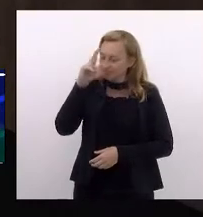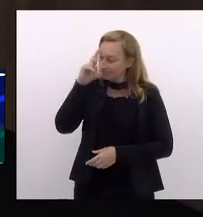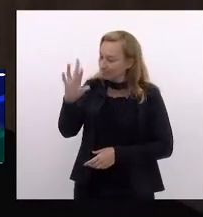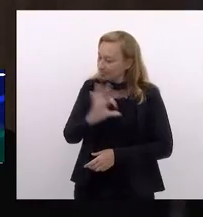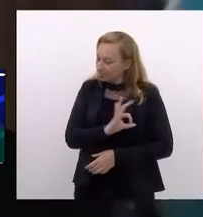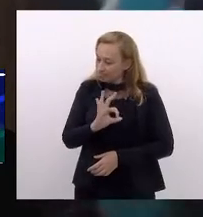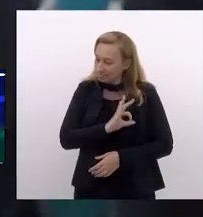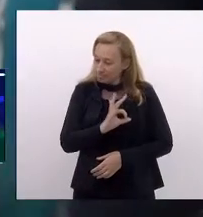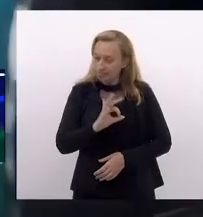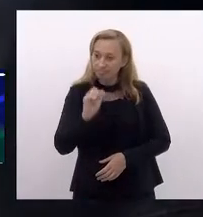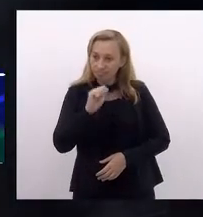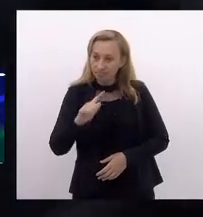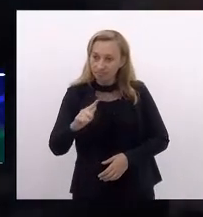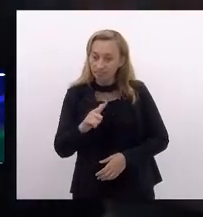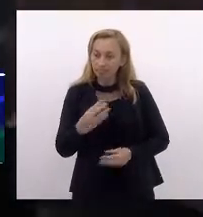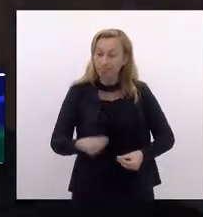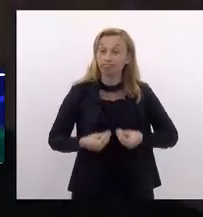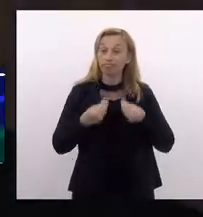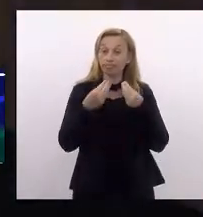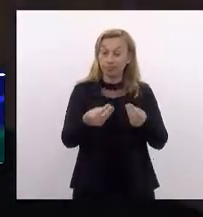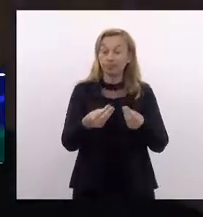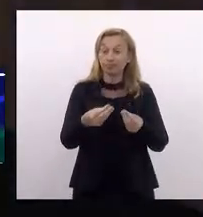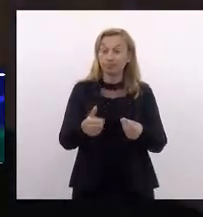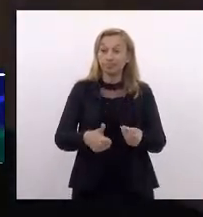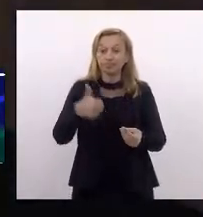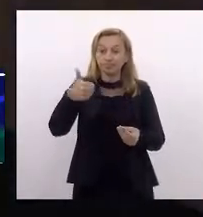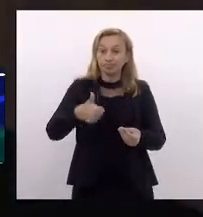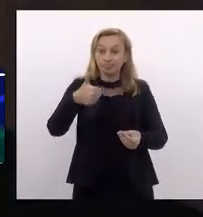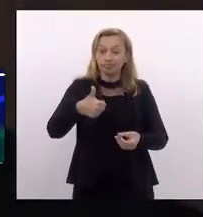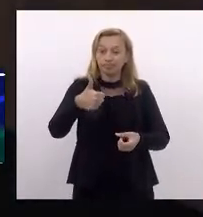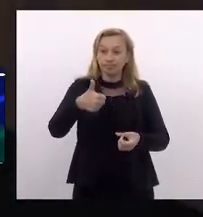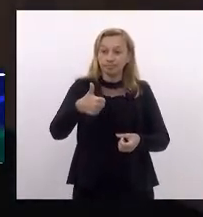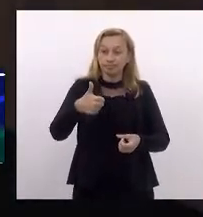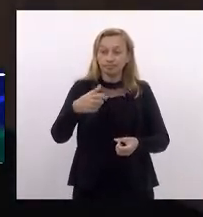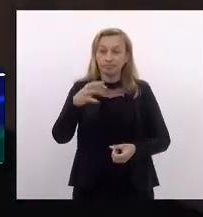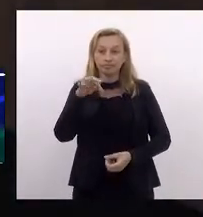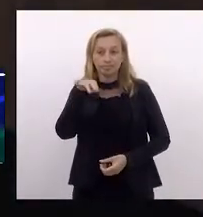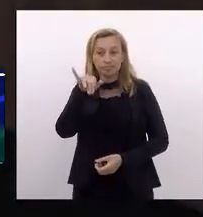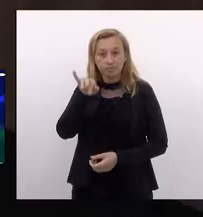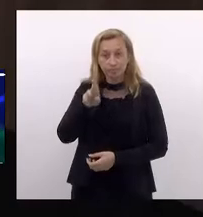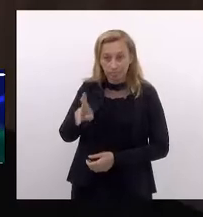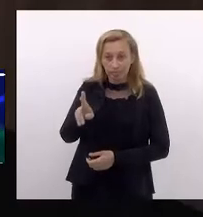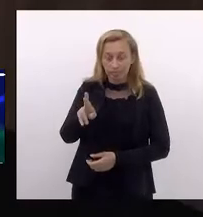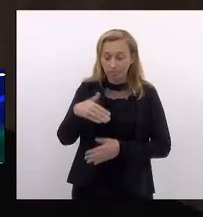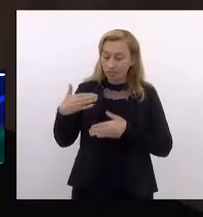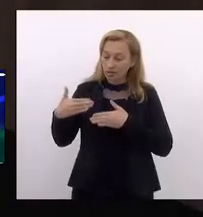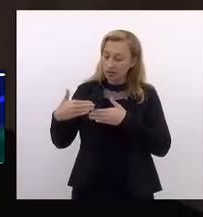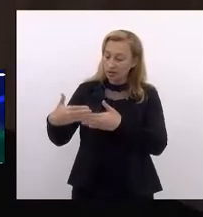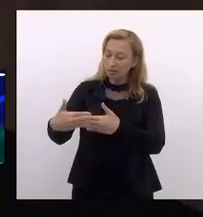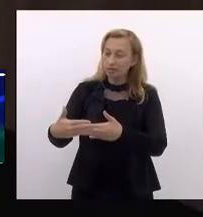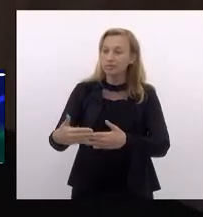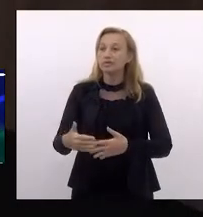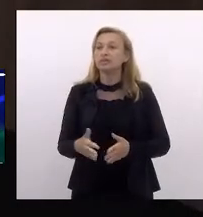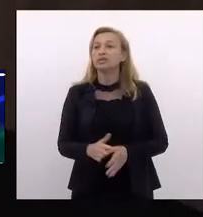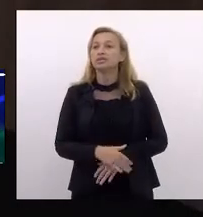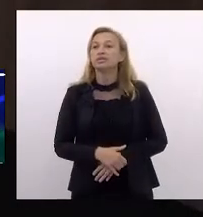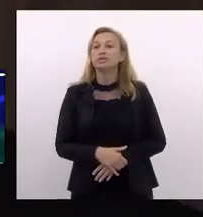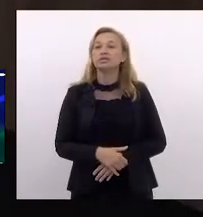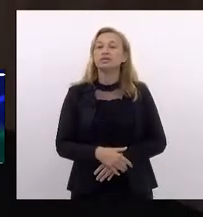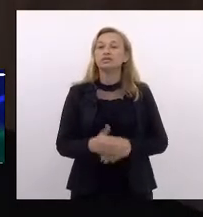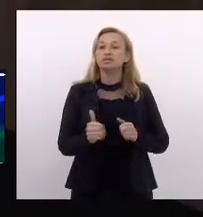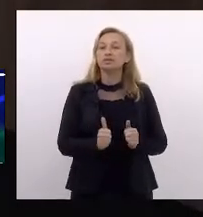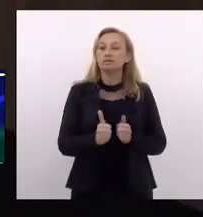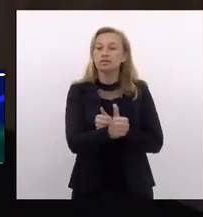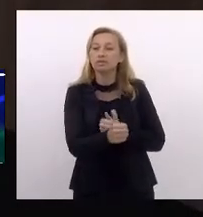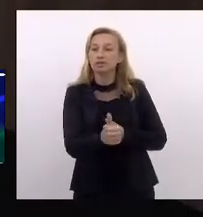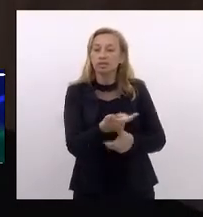chefe da Polícia Civil dar a ela a primeira titularidade ao longo desse período ela está